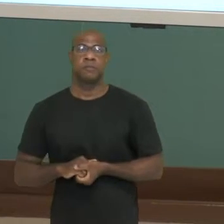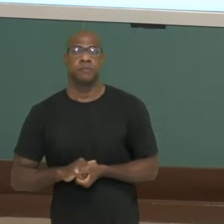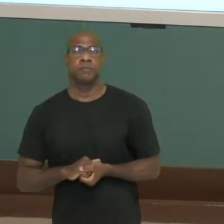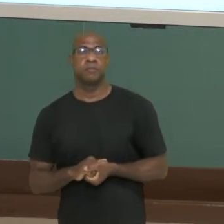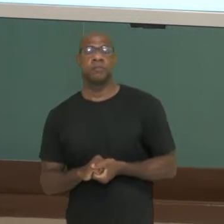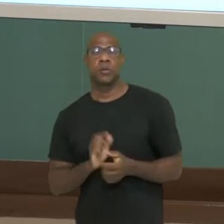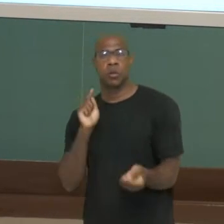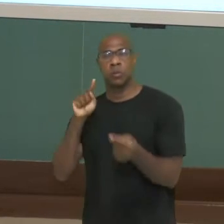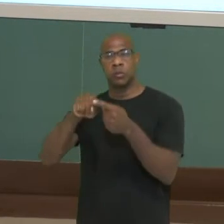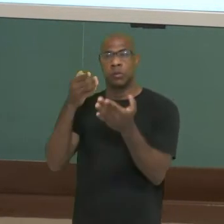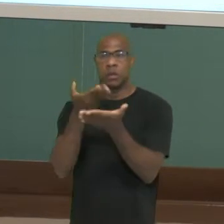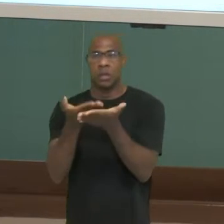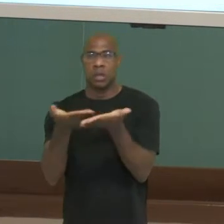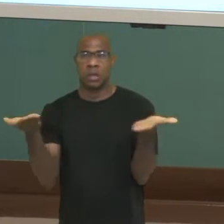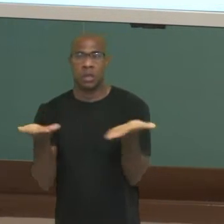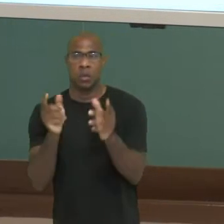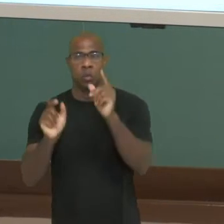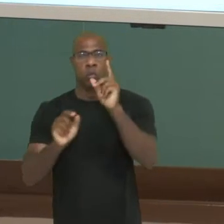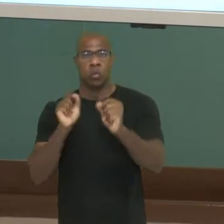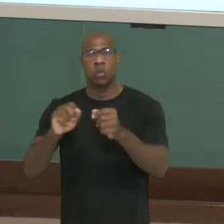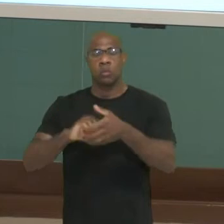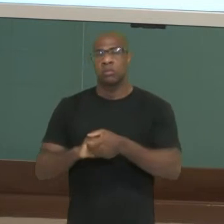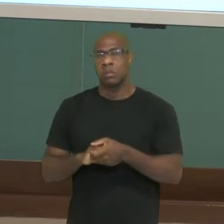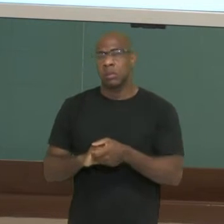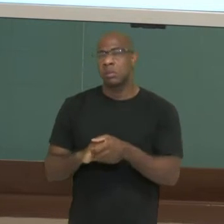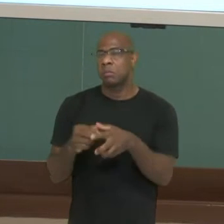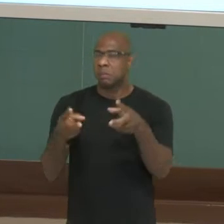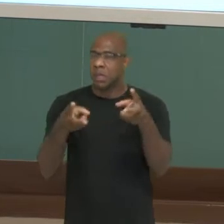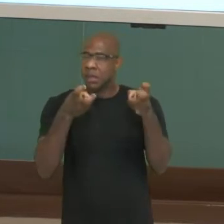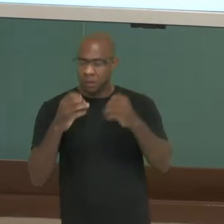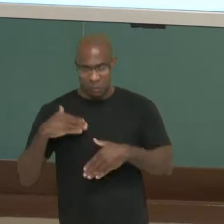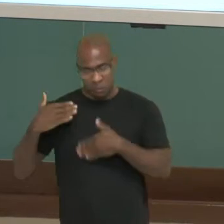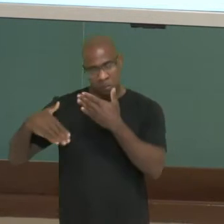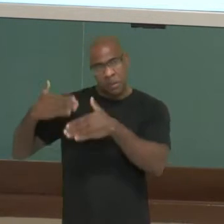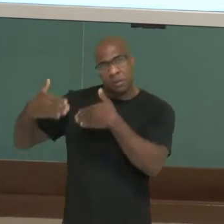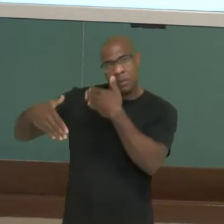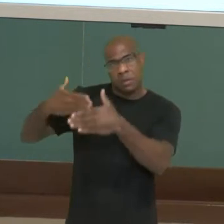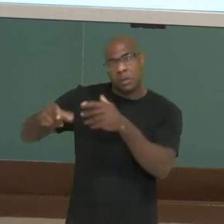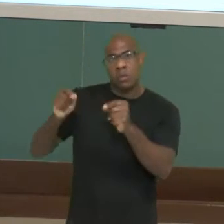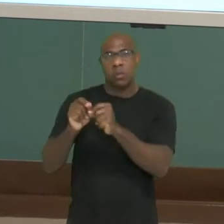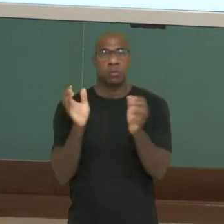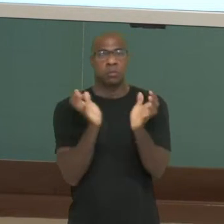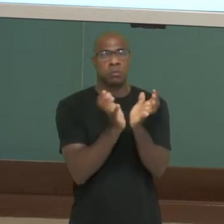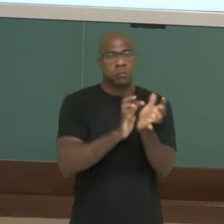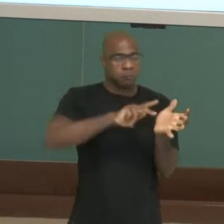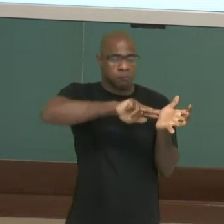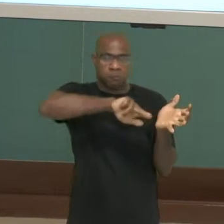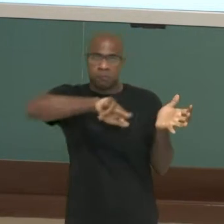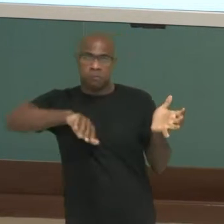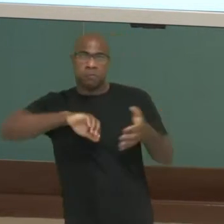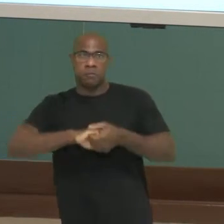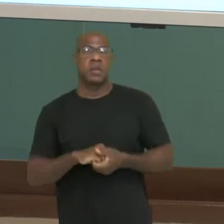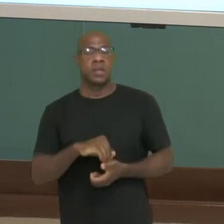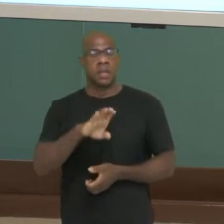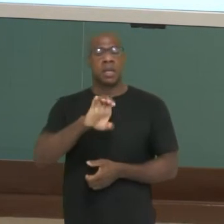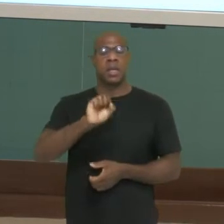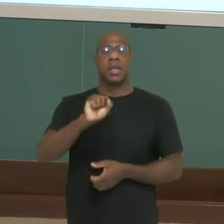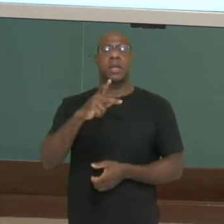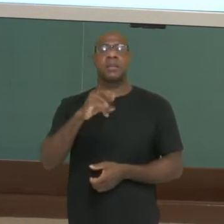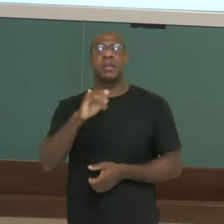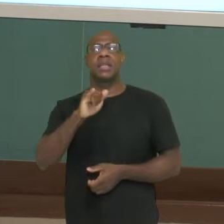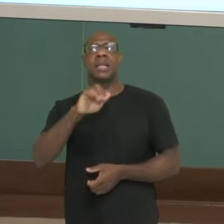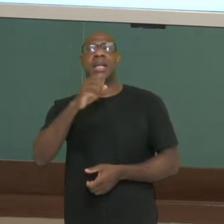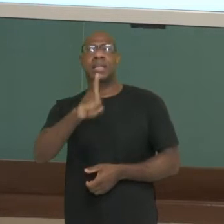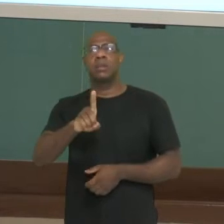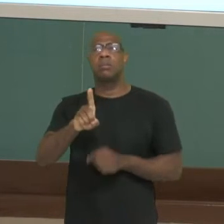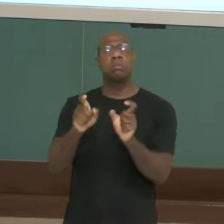Nossos objetivos da aula de hoje é conhecer o processo de especiação. Especiação, que